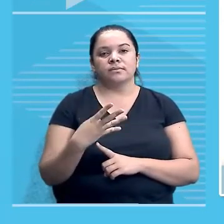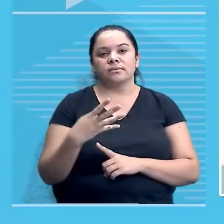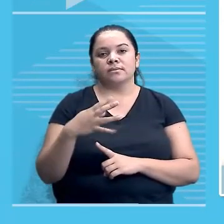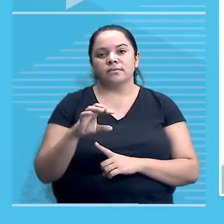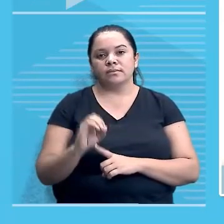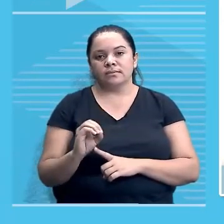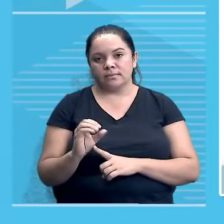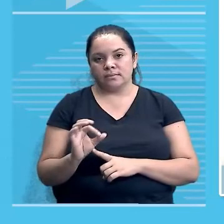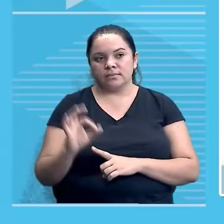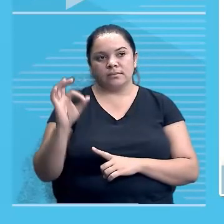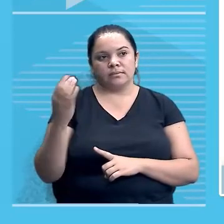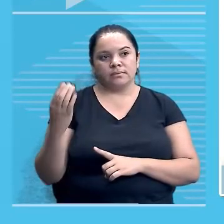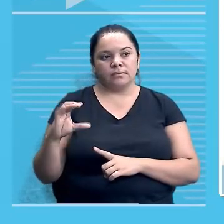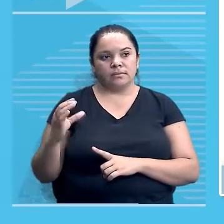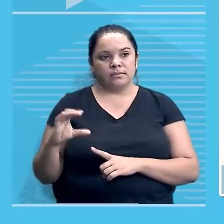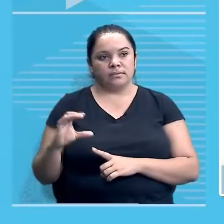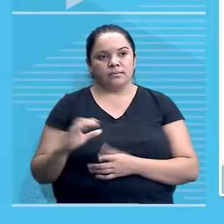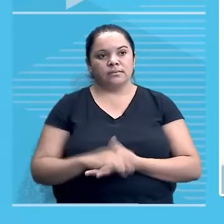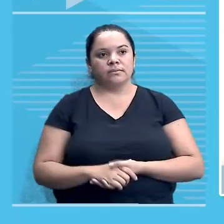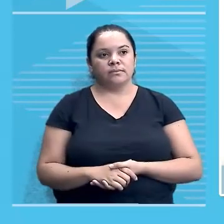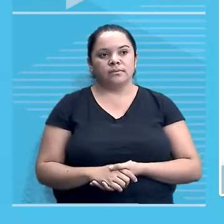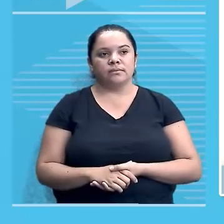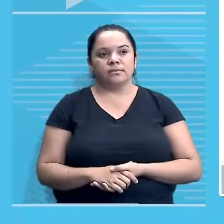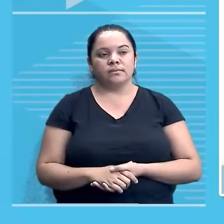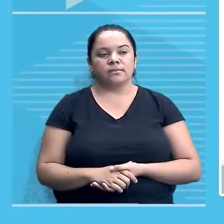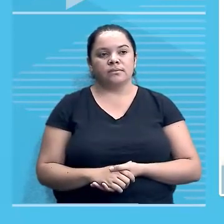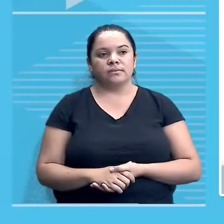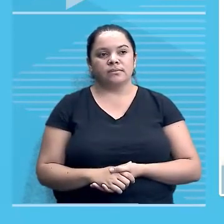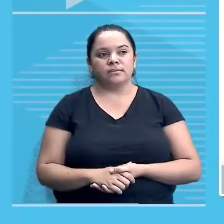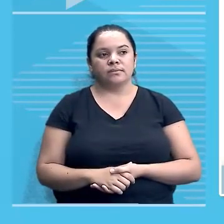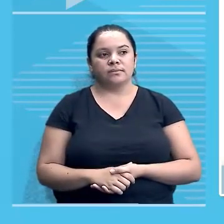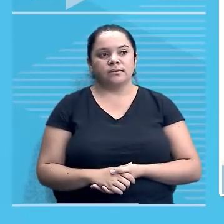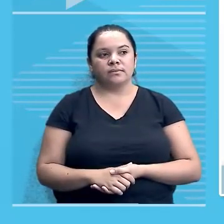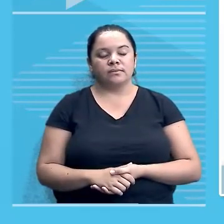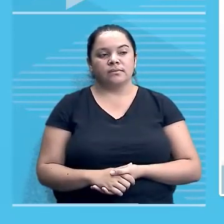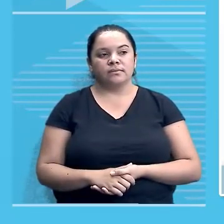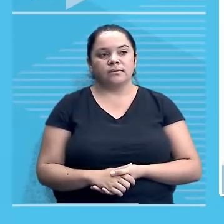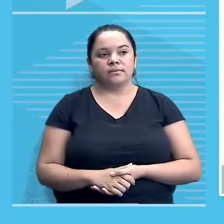40 graus Celsius, para ele poder